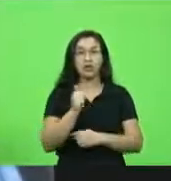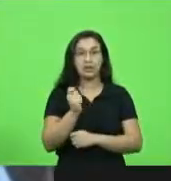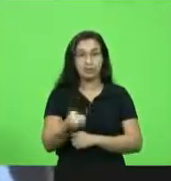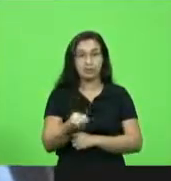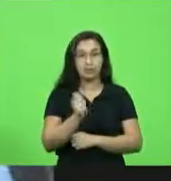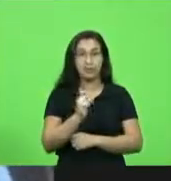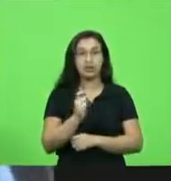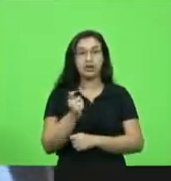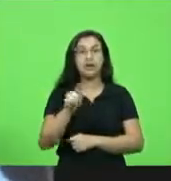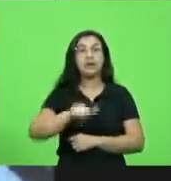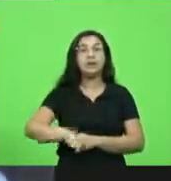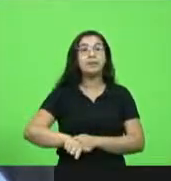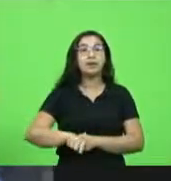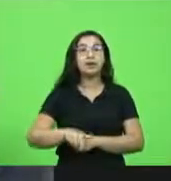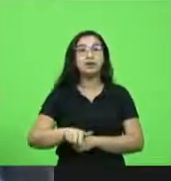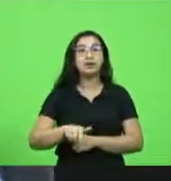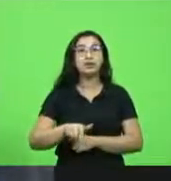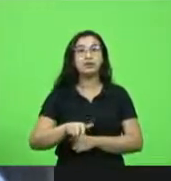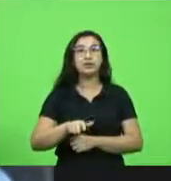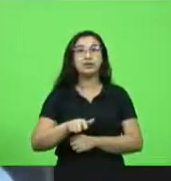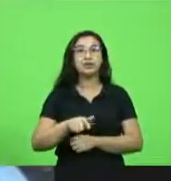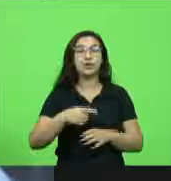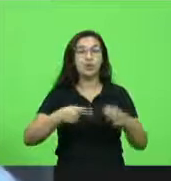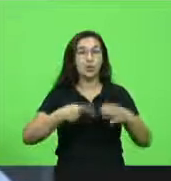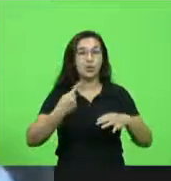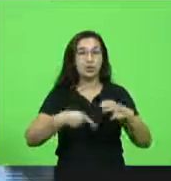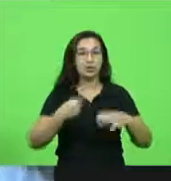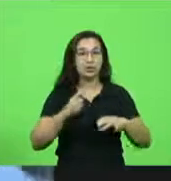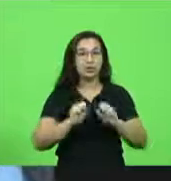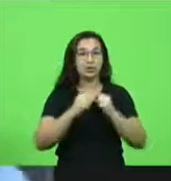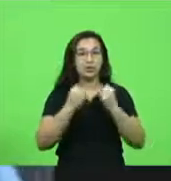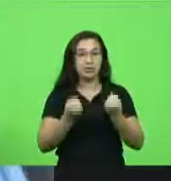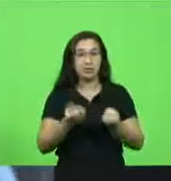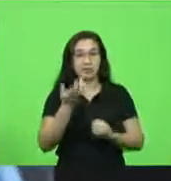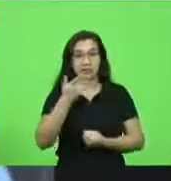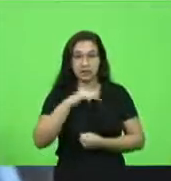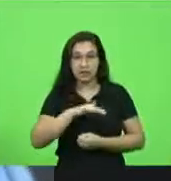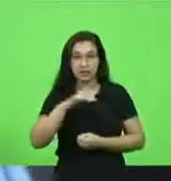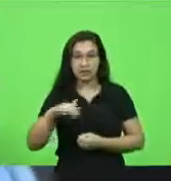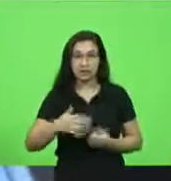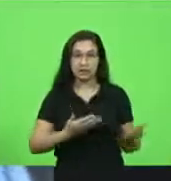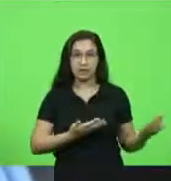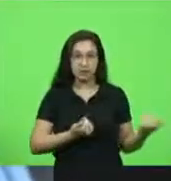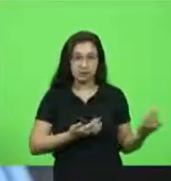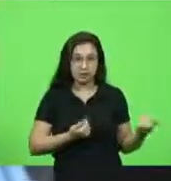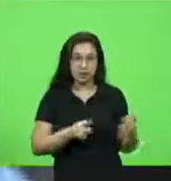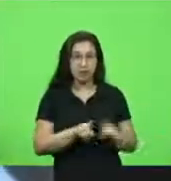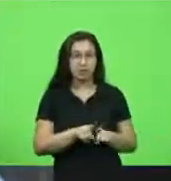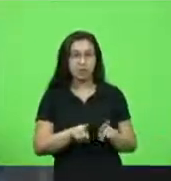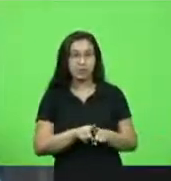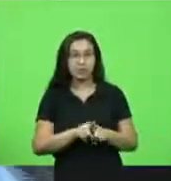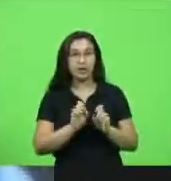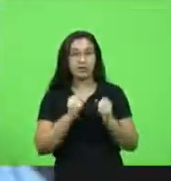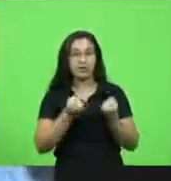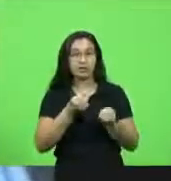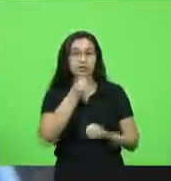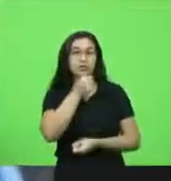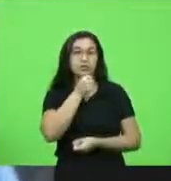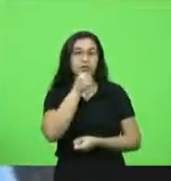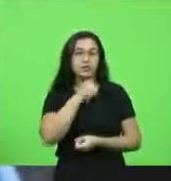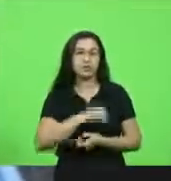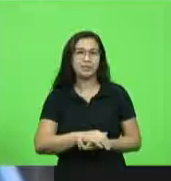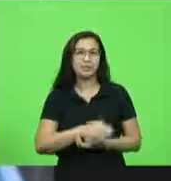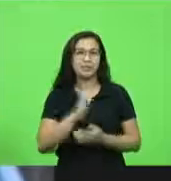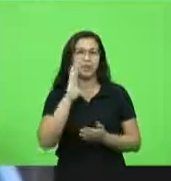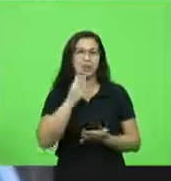na Comissão em Defesa da Criança e do Adolescente e na Comissão do Idoso. Então, eu sei que Deus designa, em dados momentos da nossa